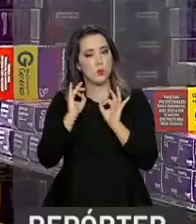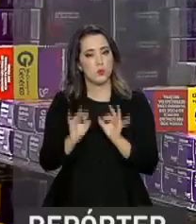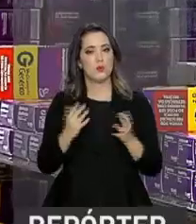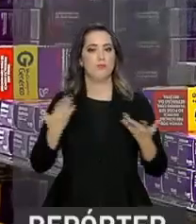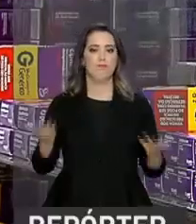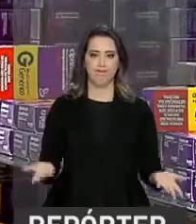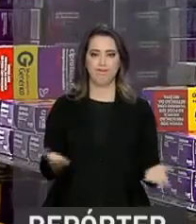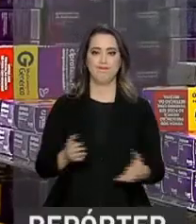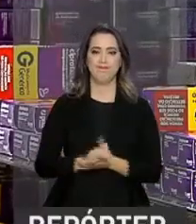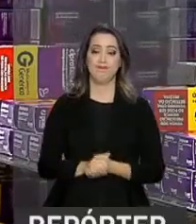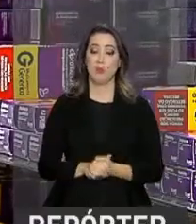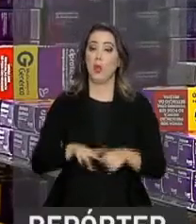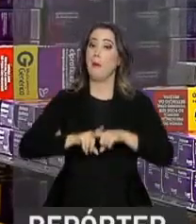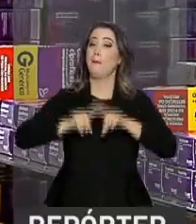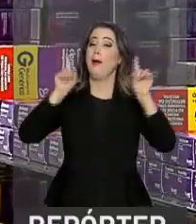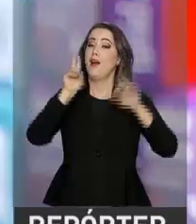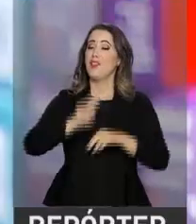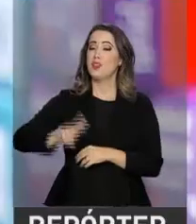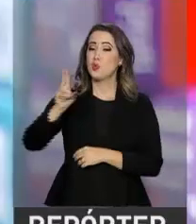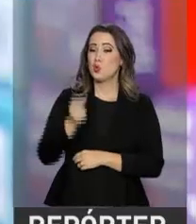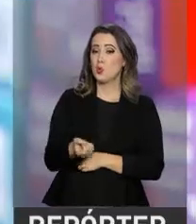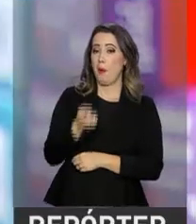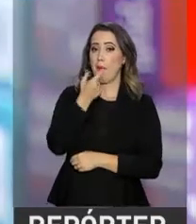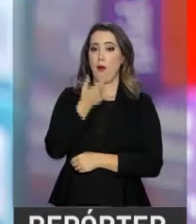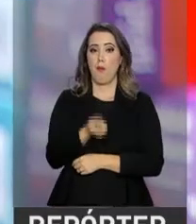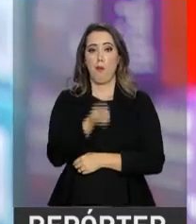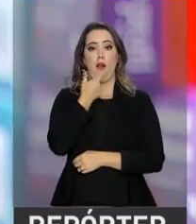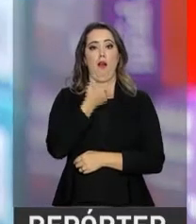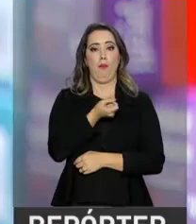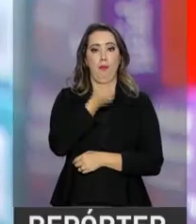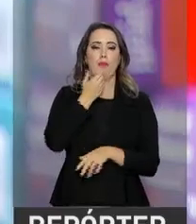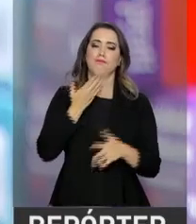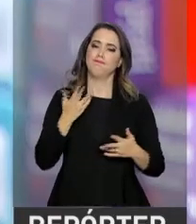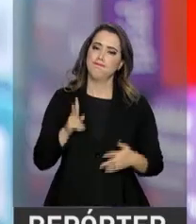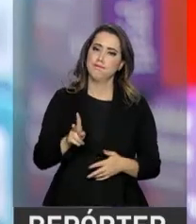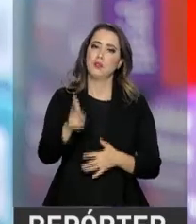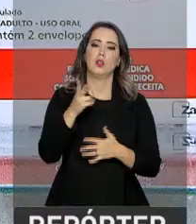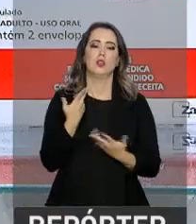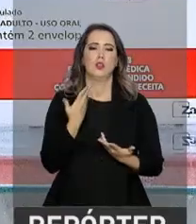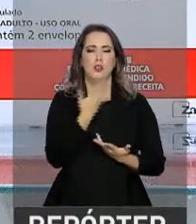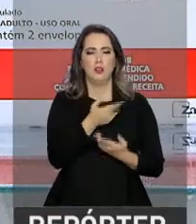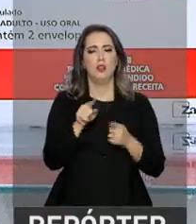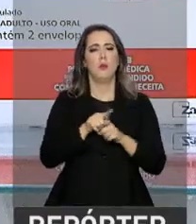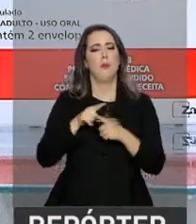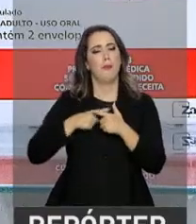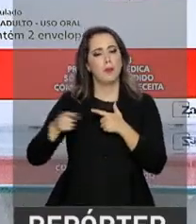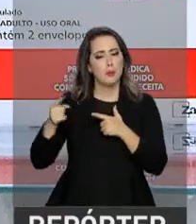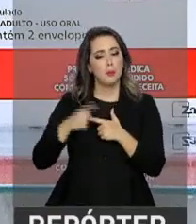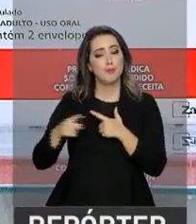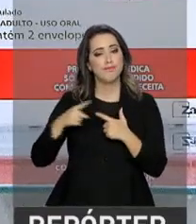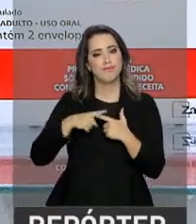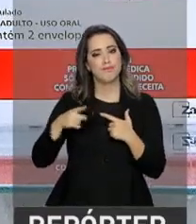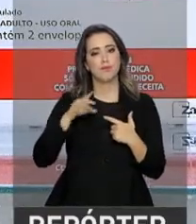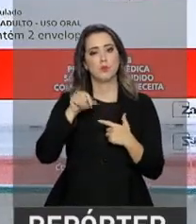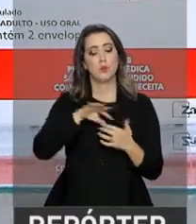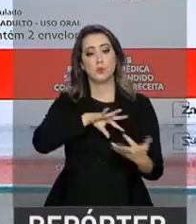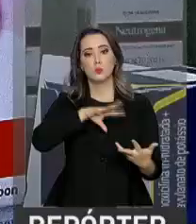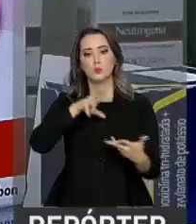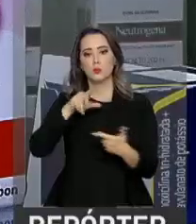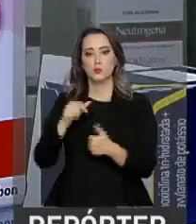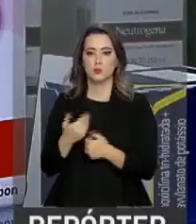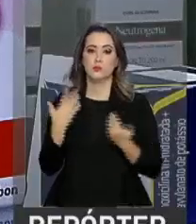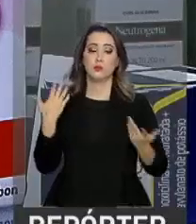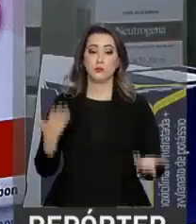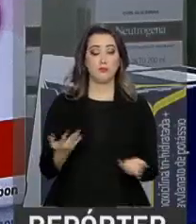né mas o uso indiscriminado diante microbianos como os antibióticos têm gerado preocupações em todo o